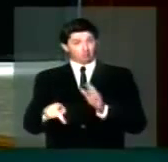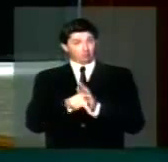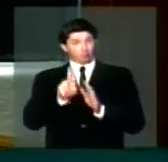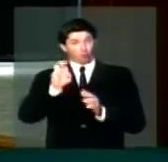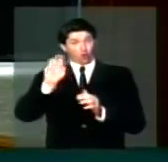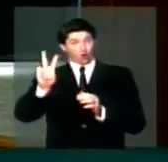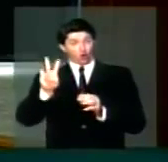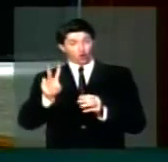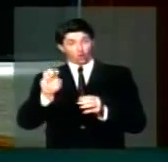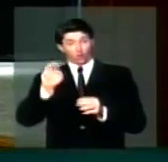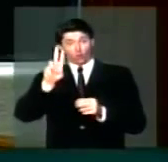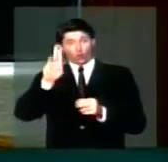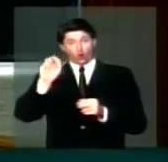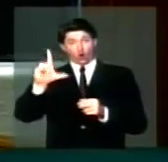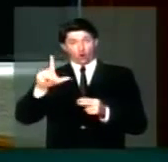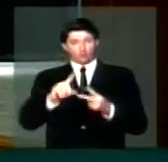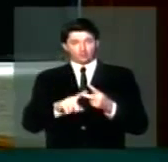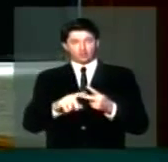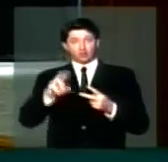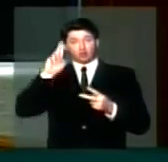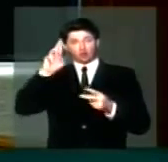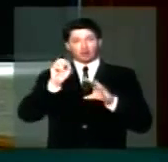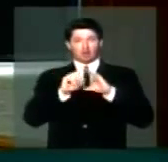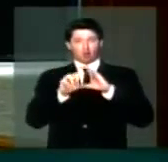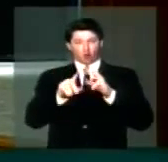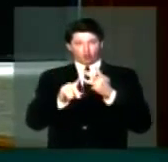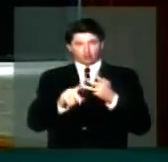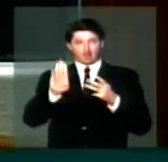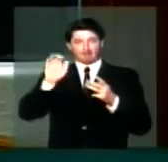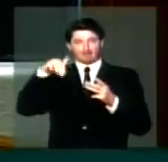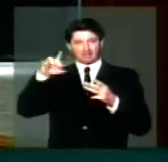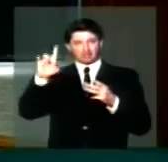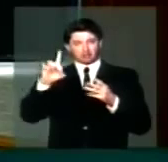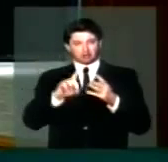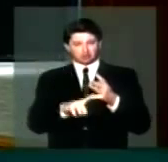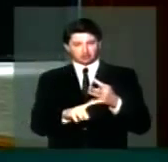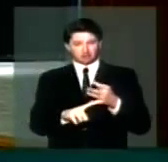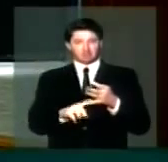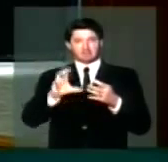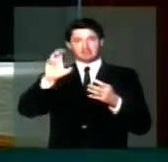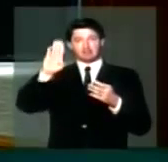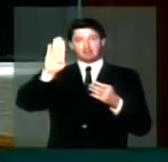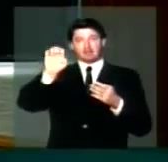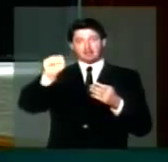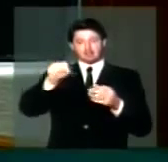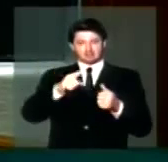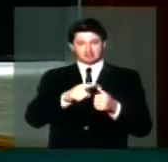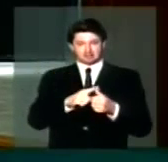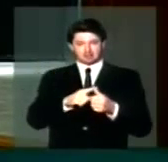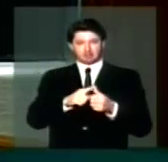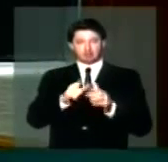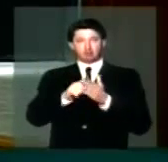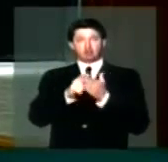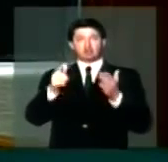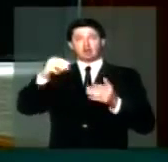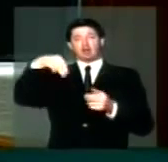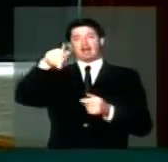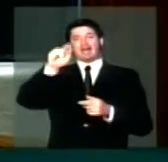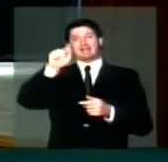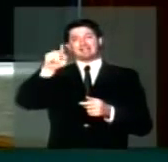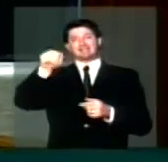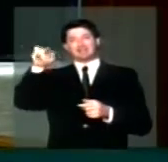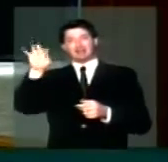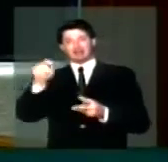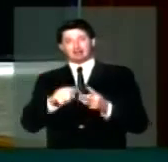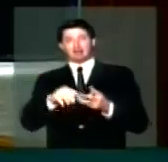proprietário do UOL, das organizações Globos, da Rede Bandeirante, do Grupo CBS, do Jornal Gazeta Mercantil,